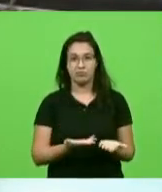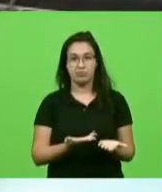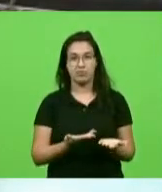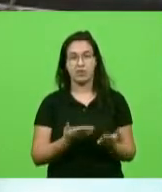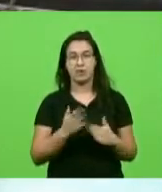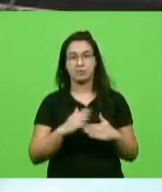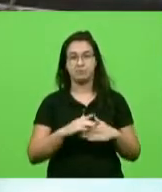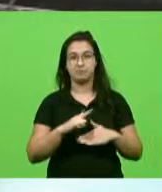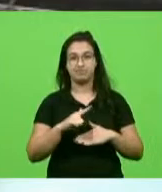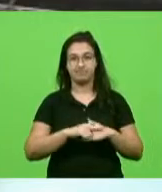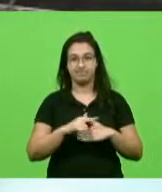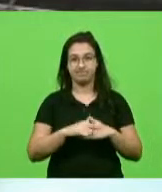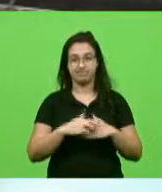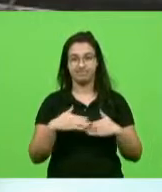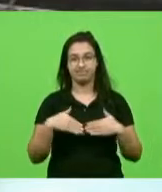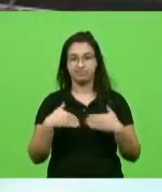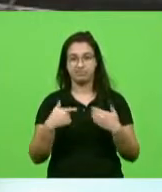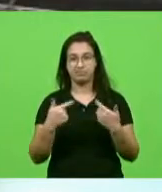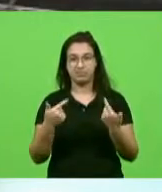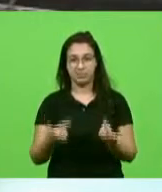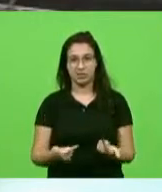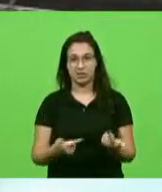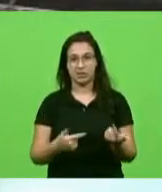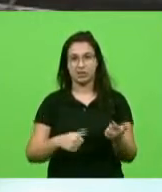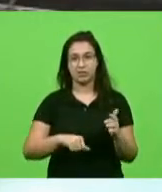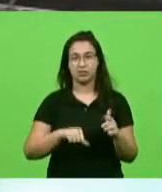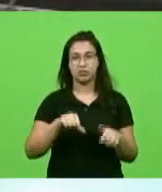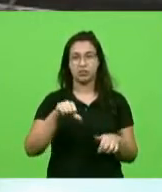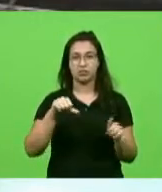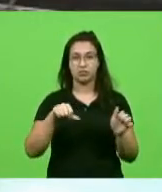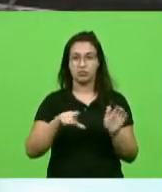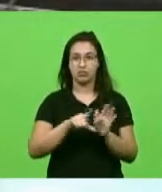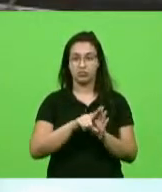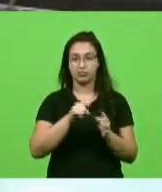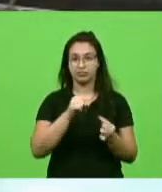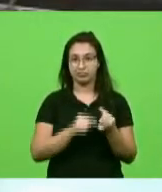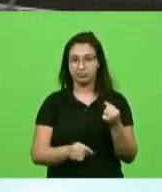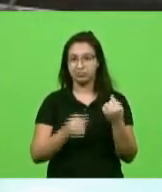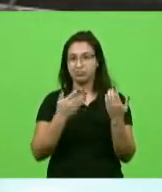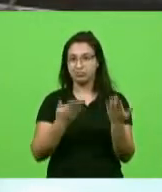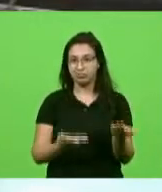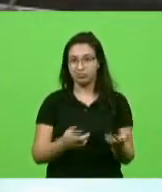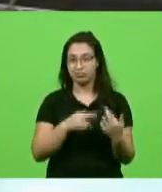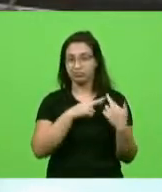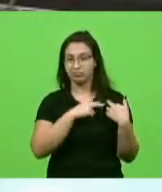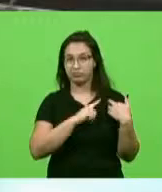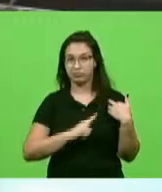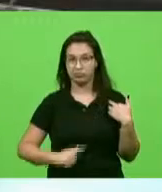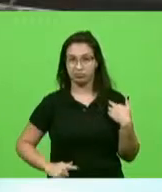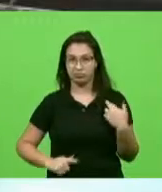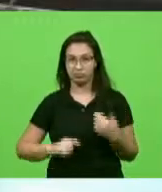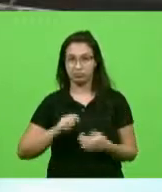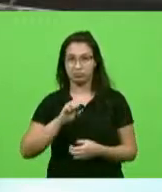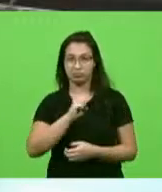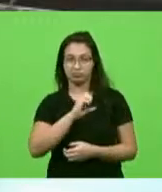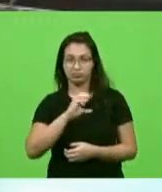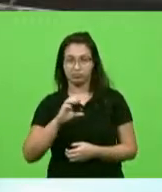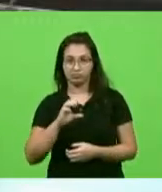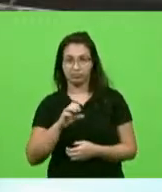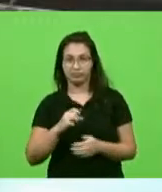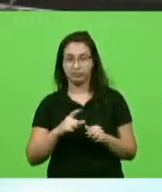ilegal por parte do governador do Estado de Santa Catarina, fecha aspas, com base no artigo 5º